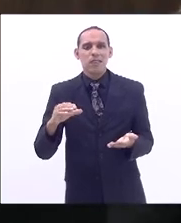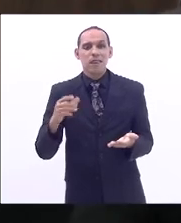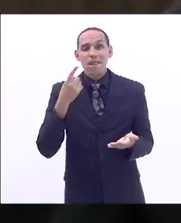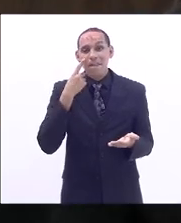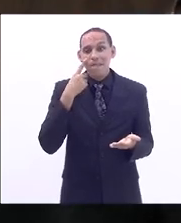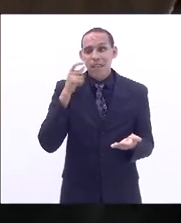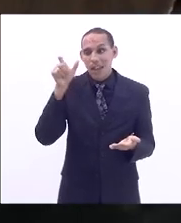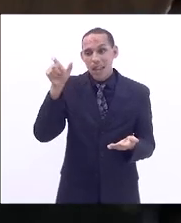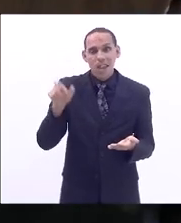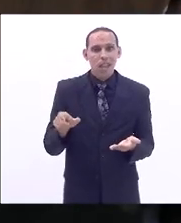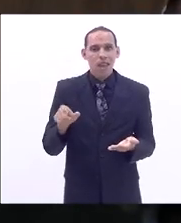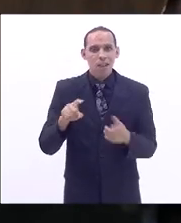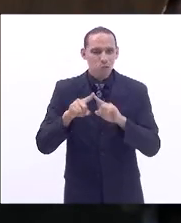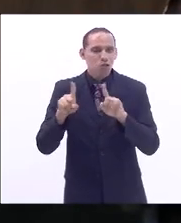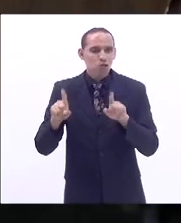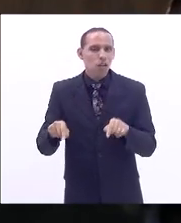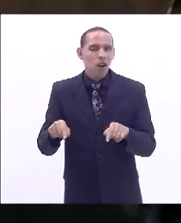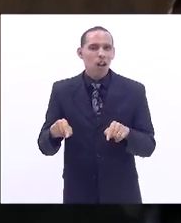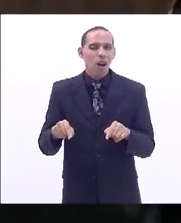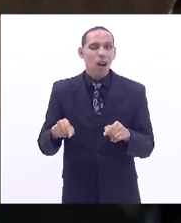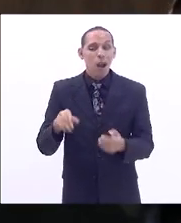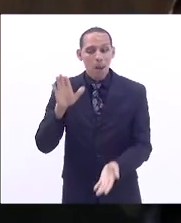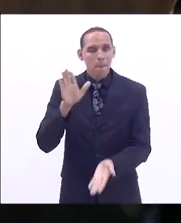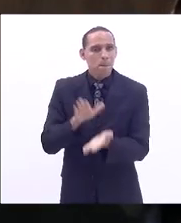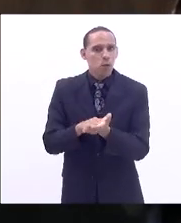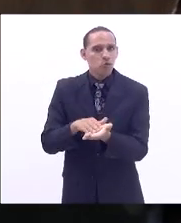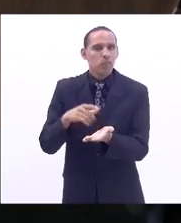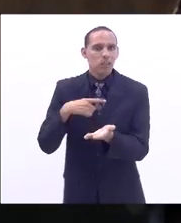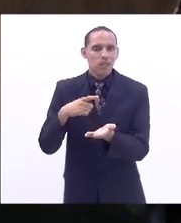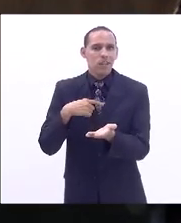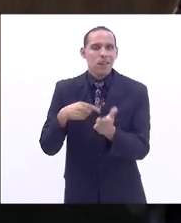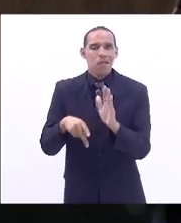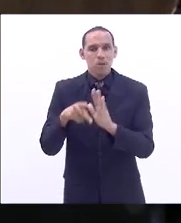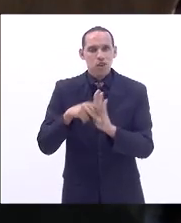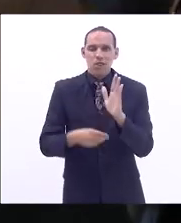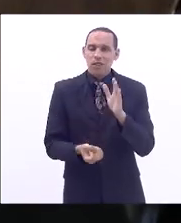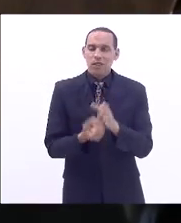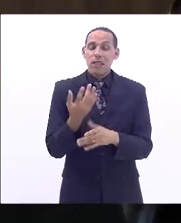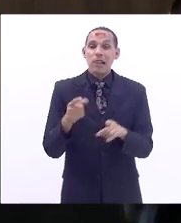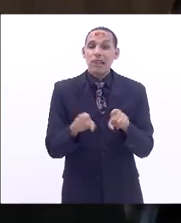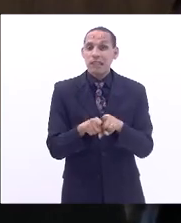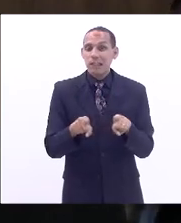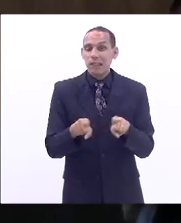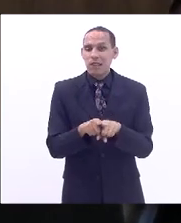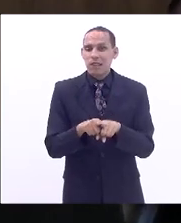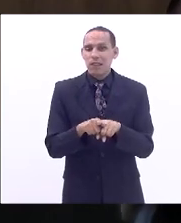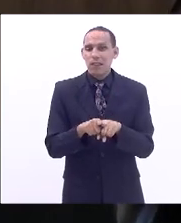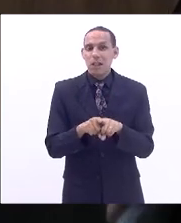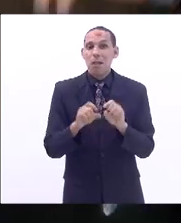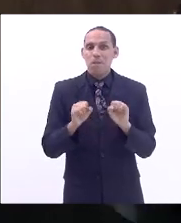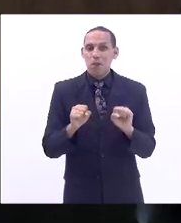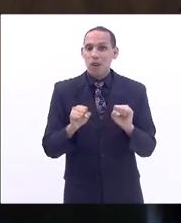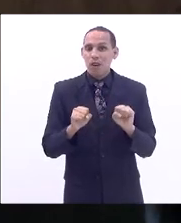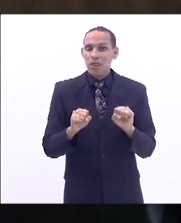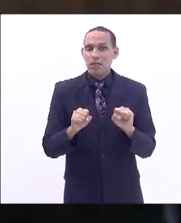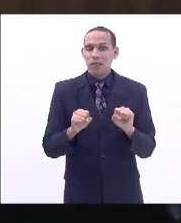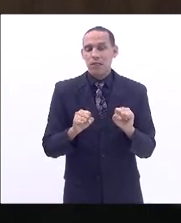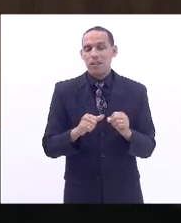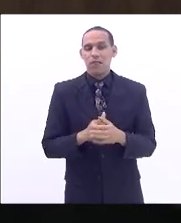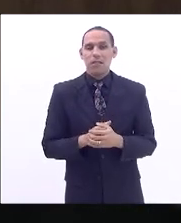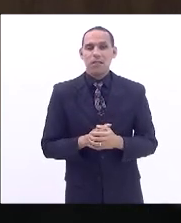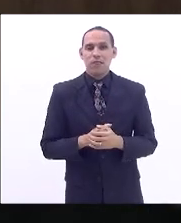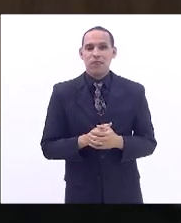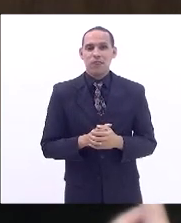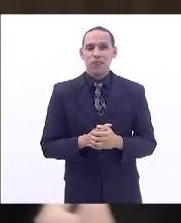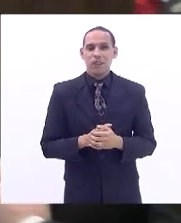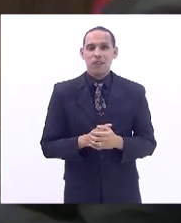seria punido duas vezes uma multa criada nesse projeto além da possibilidade da além da